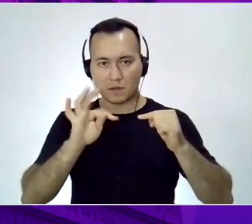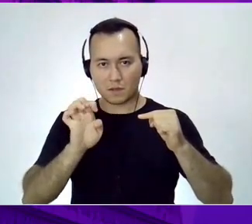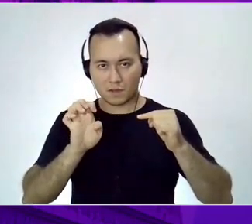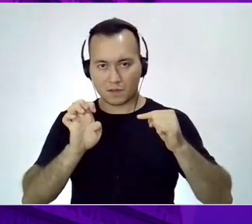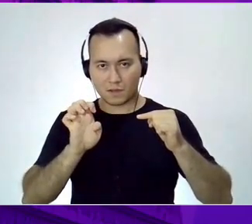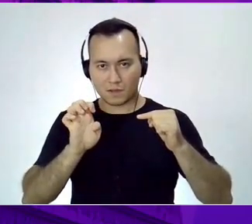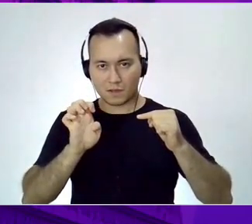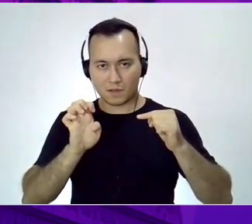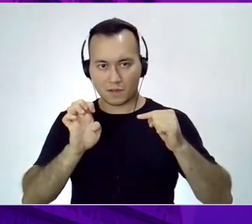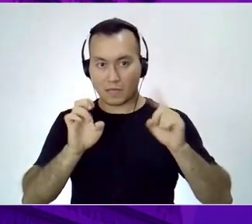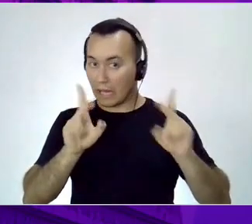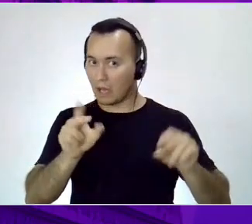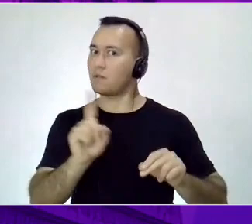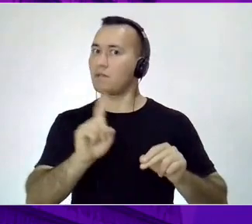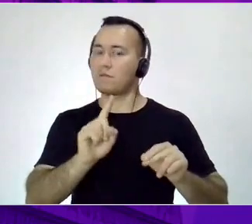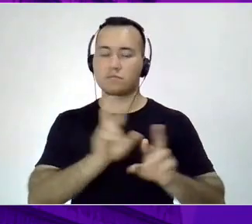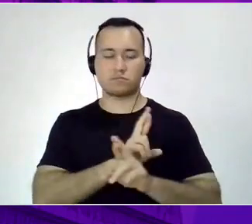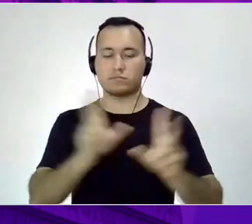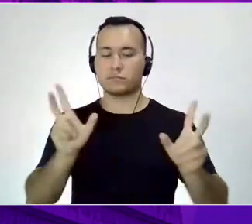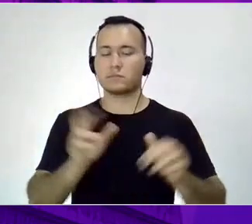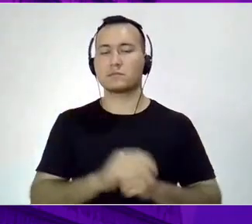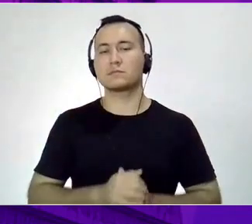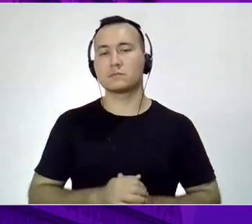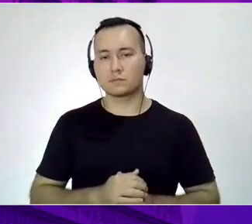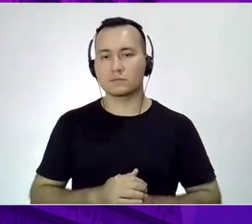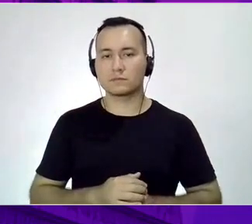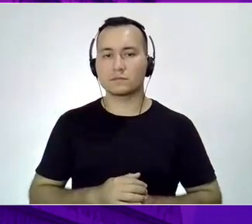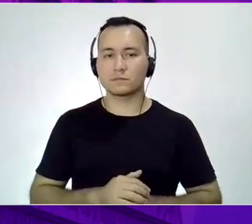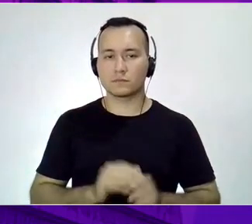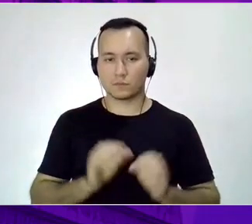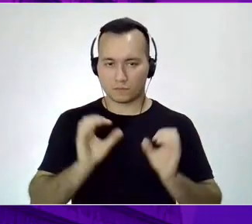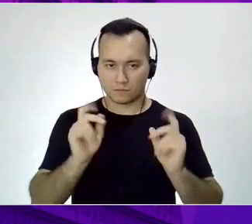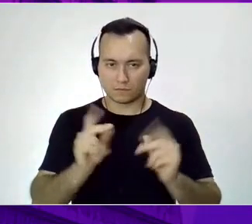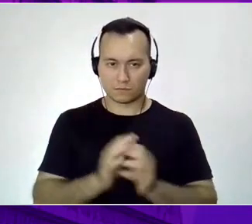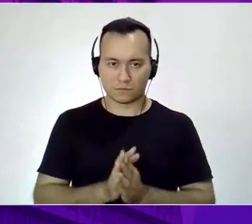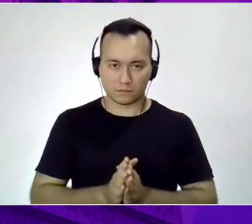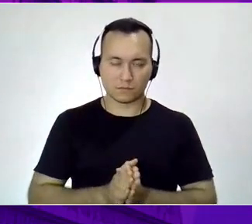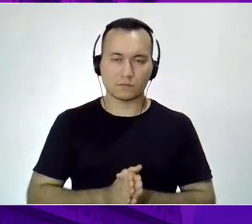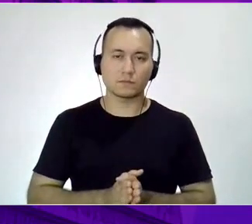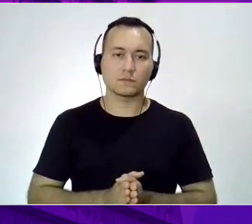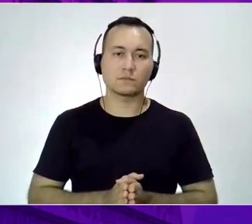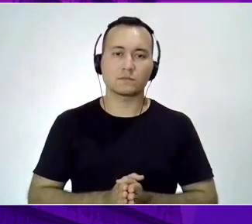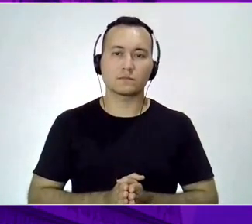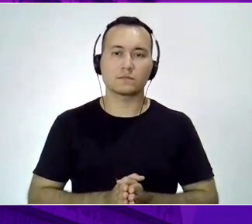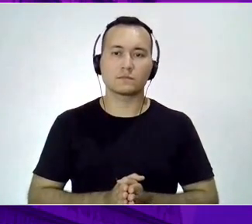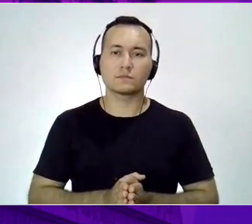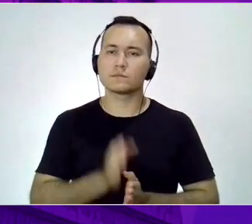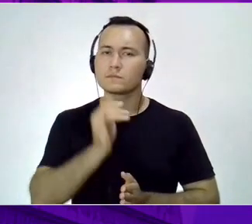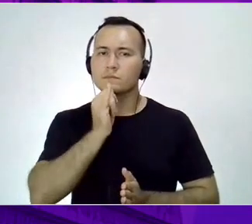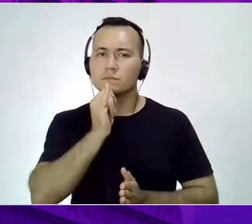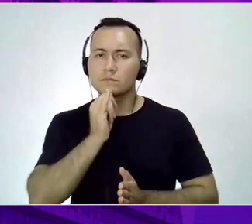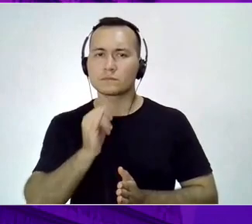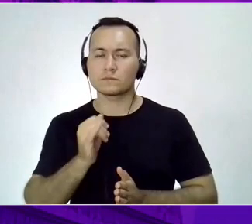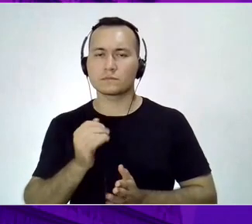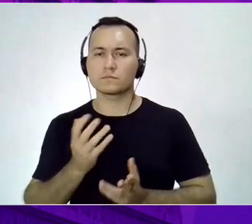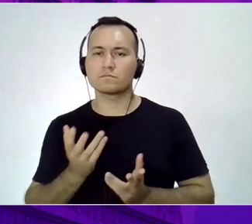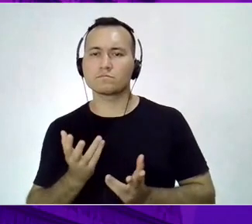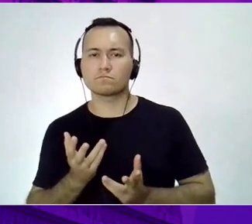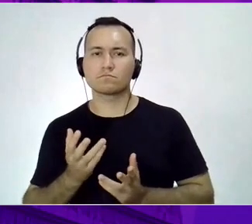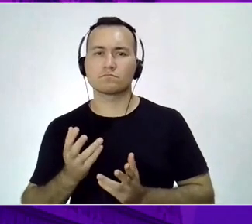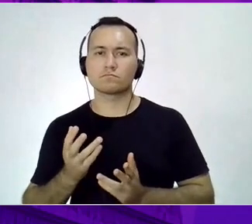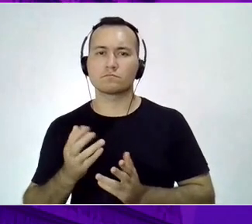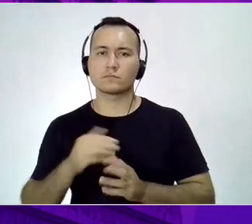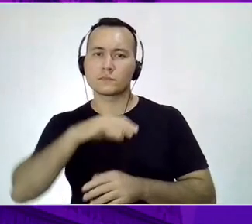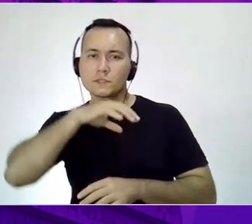Tá? Servem para validar teste de unidade e tal, é outra coisa. O que são os testes metamórficos?